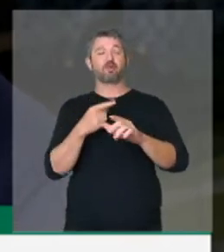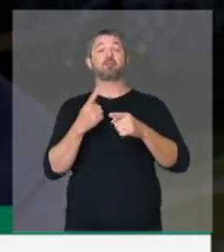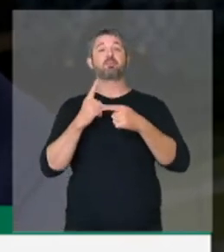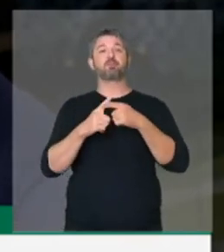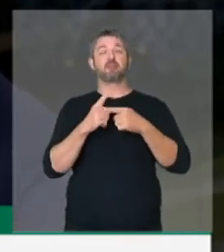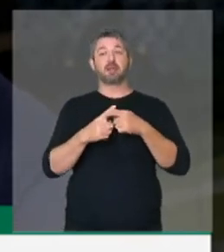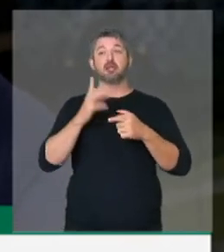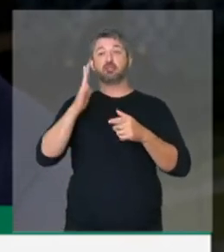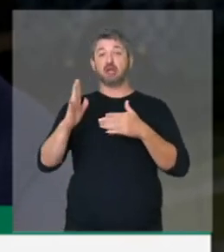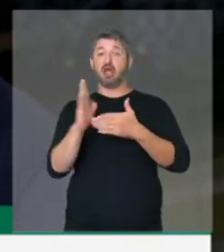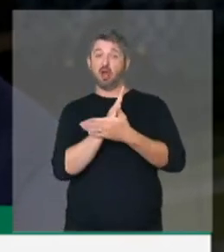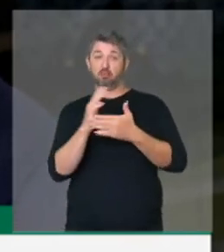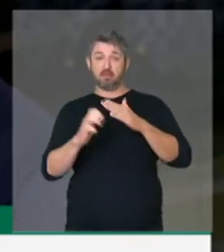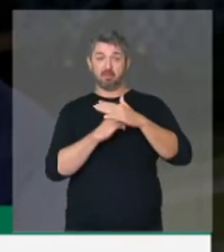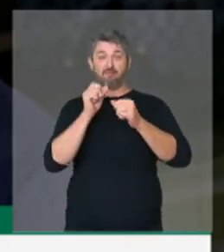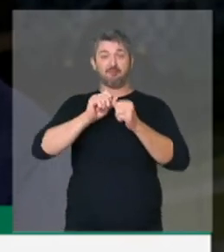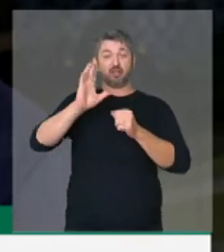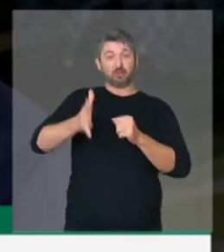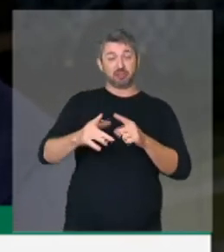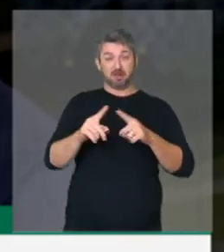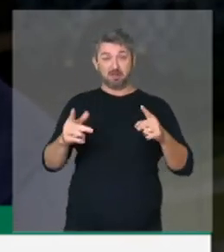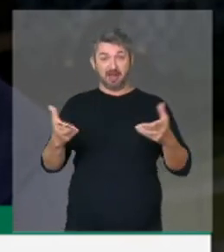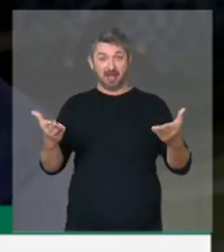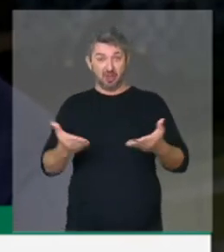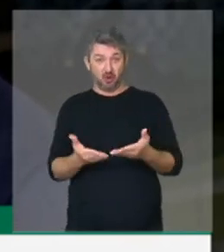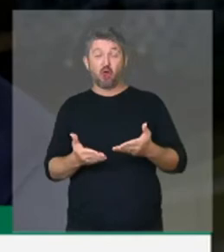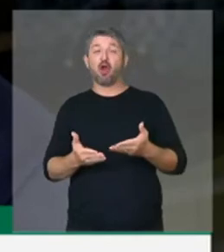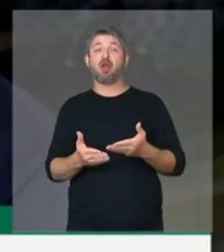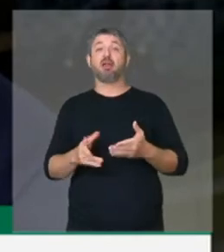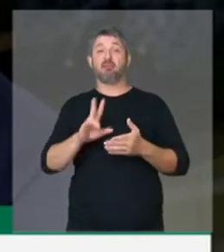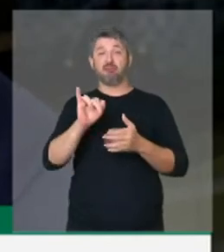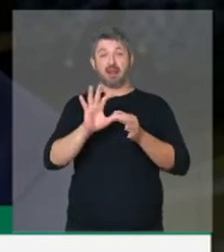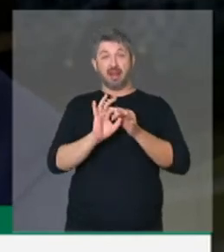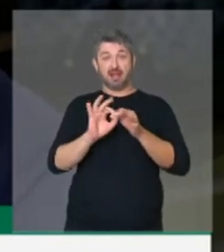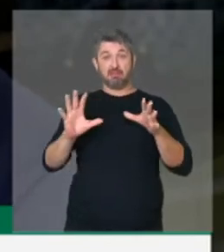para algumas empresas. A diferença é que essa agora vai liberar para as empresas que são, por exemplo,